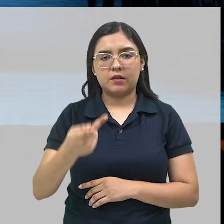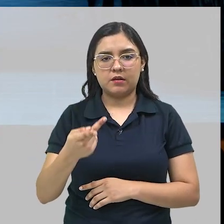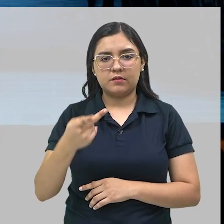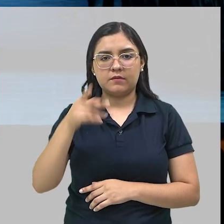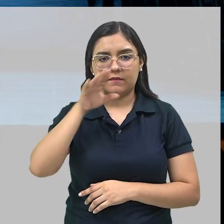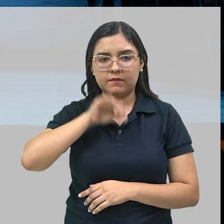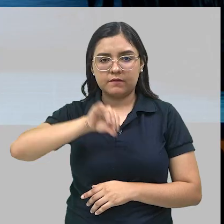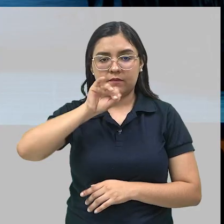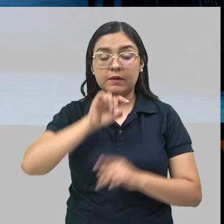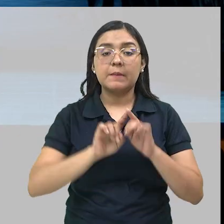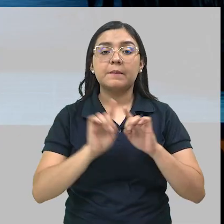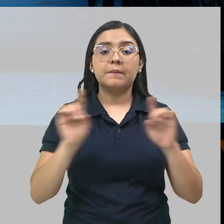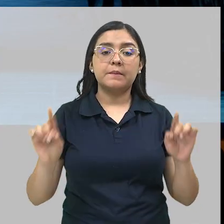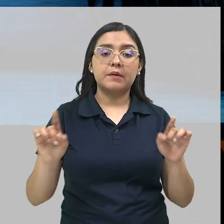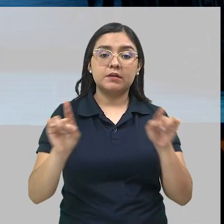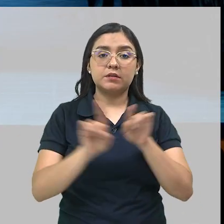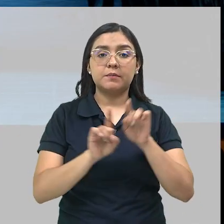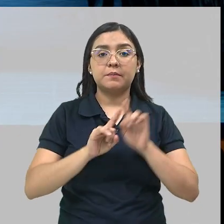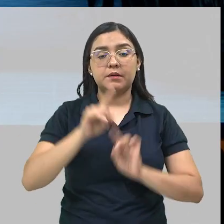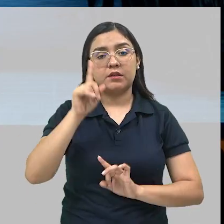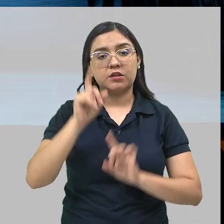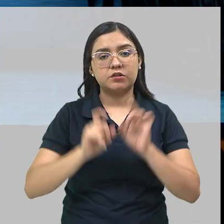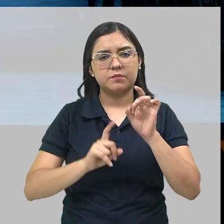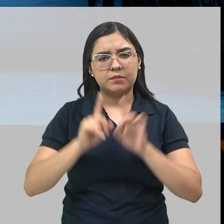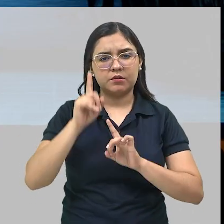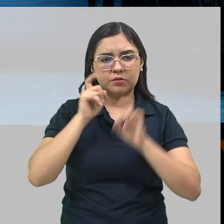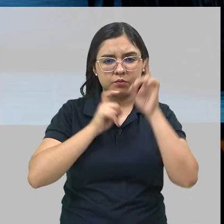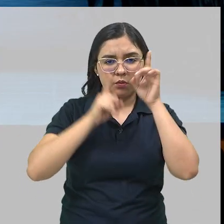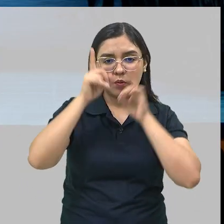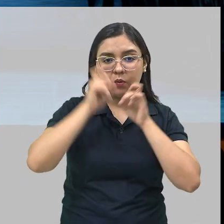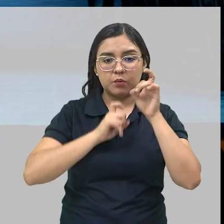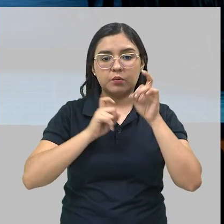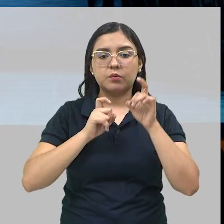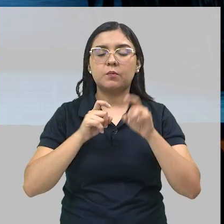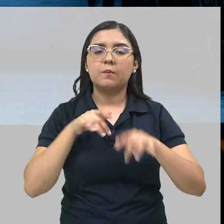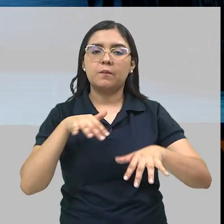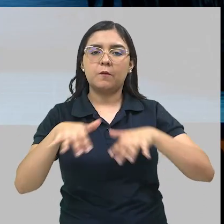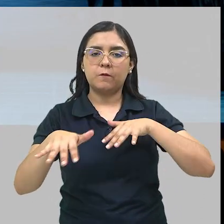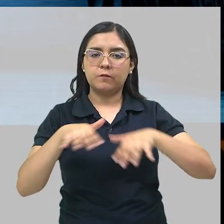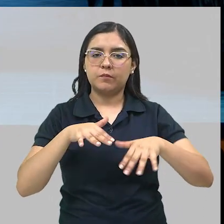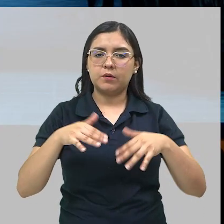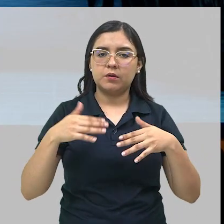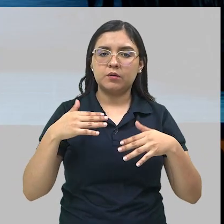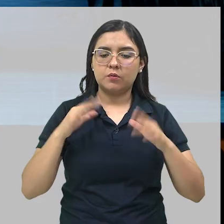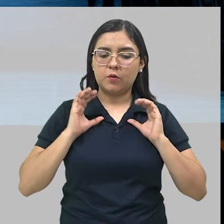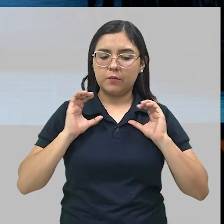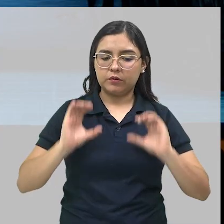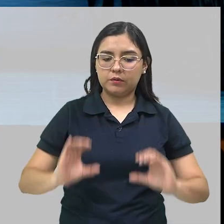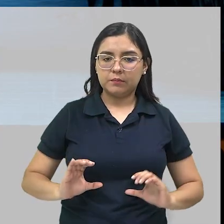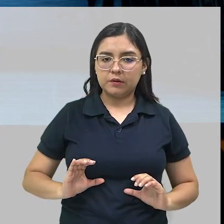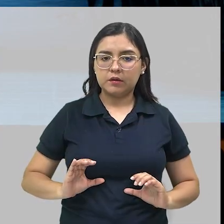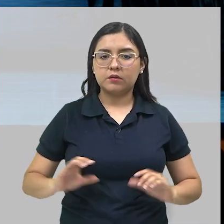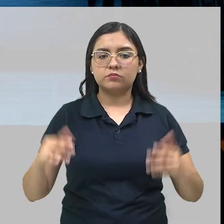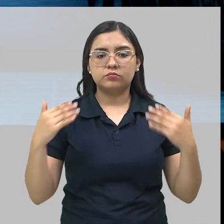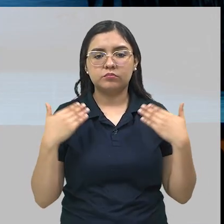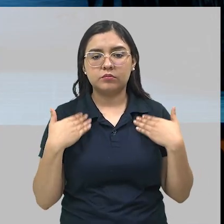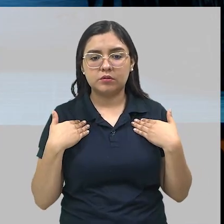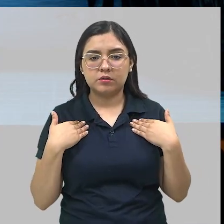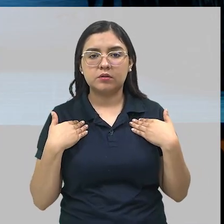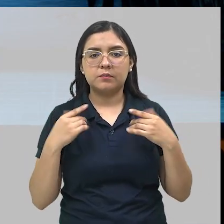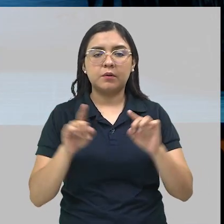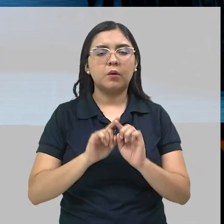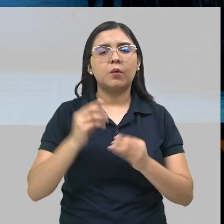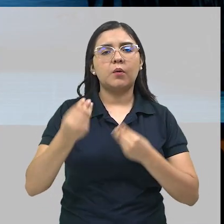mas também a questão das expressões, como eu me movimento, eu me porto, a minha maneira